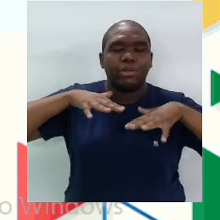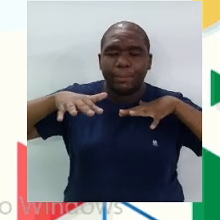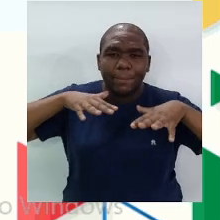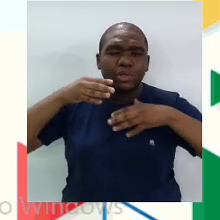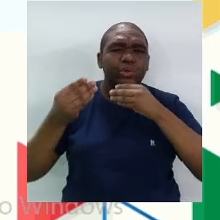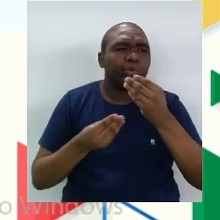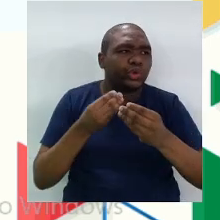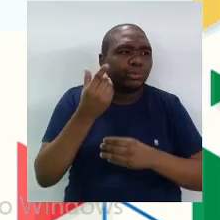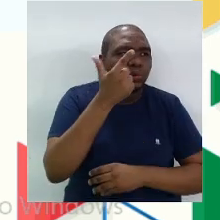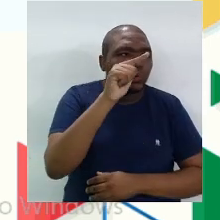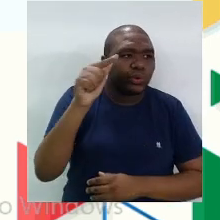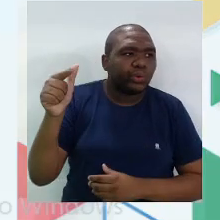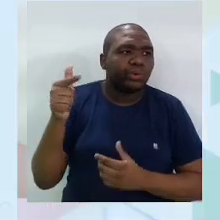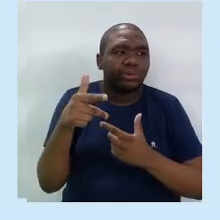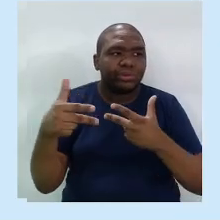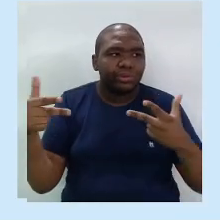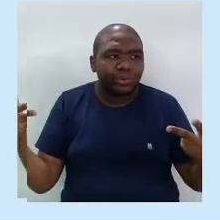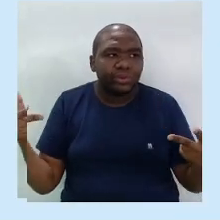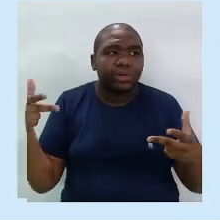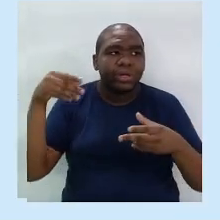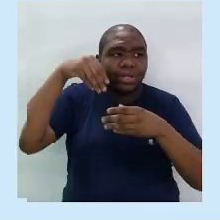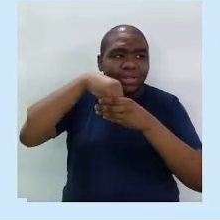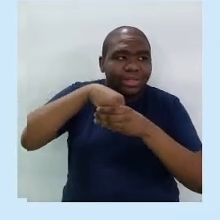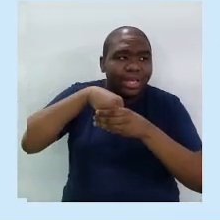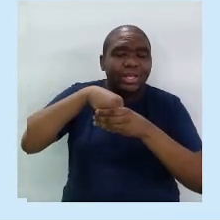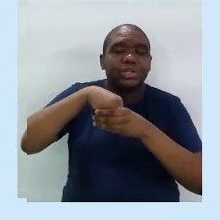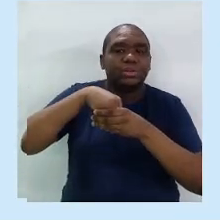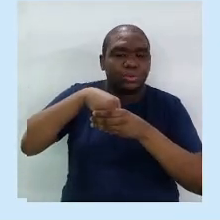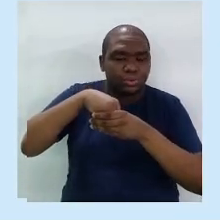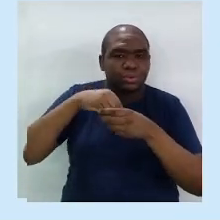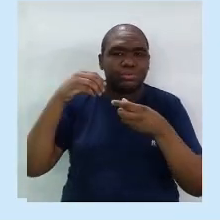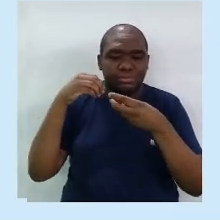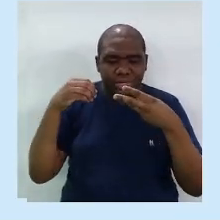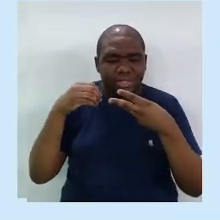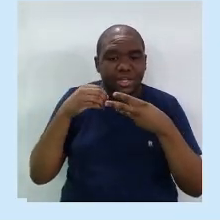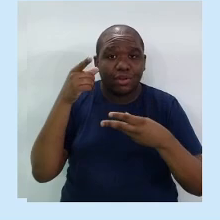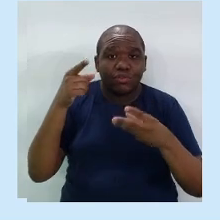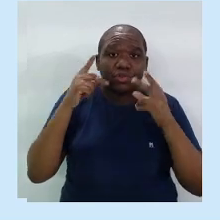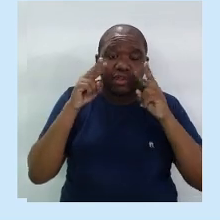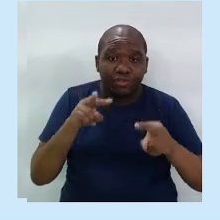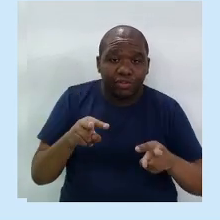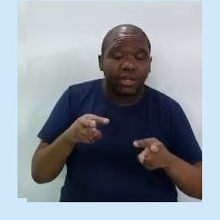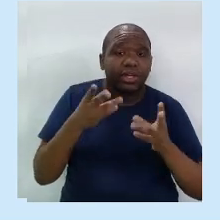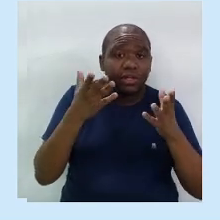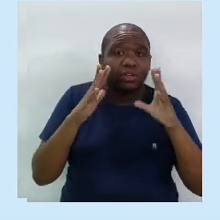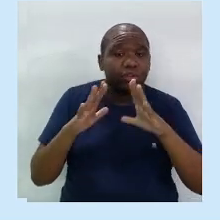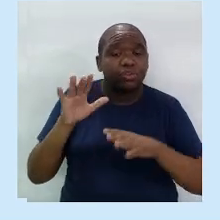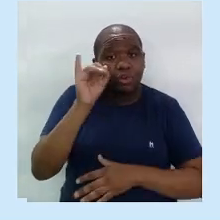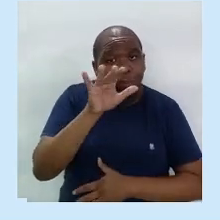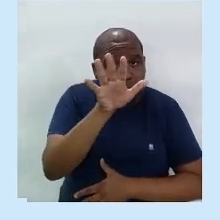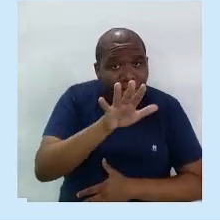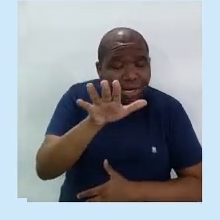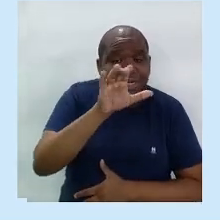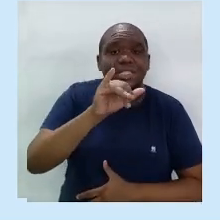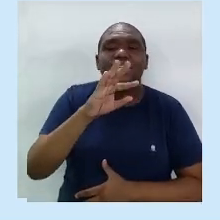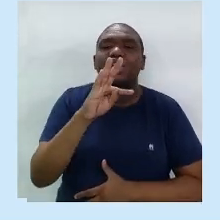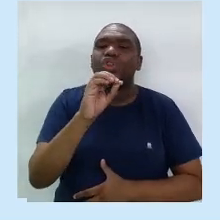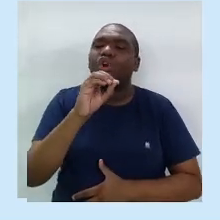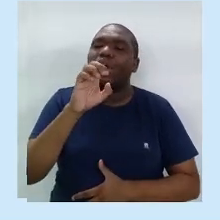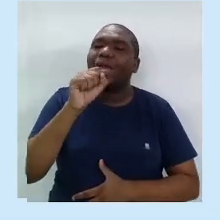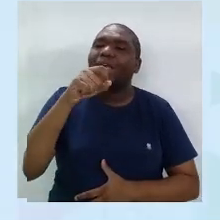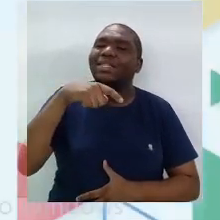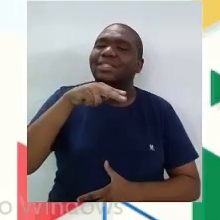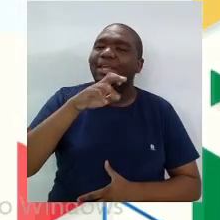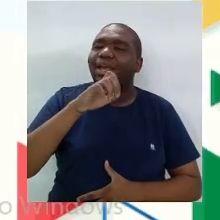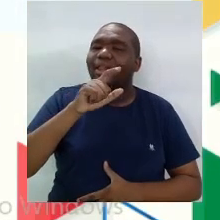organelas e outras substâncias dentro das células. Então aí você vê a imagem do citoesqueleto,